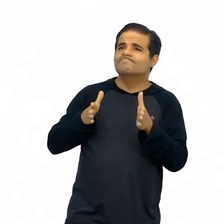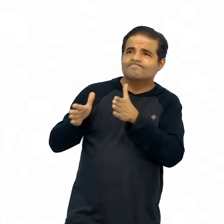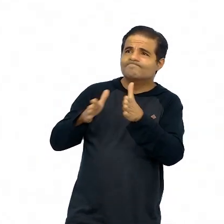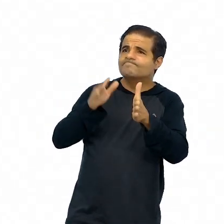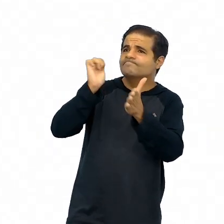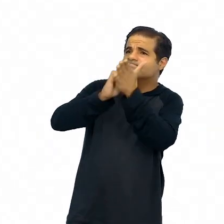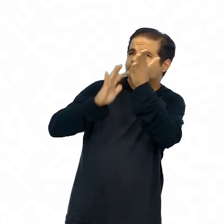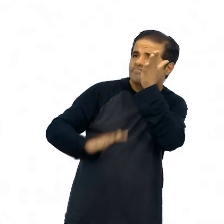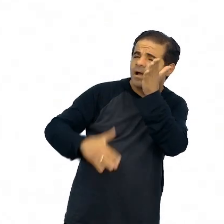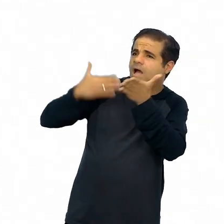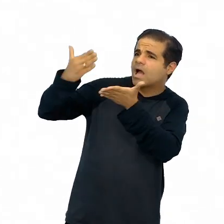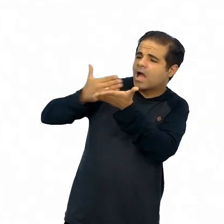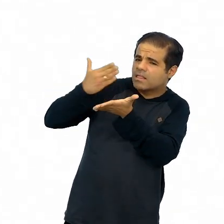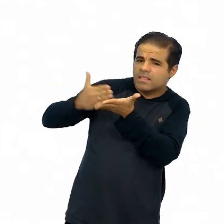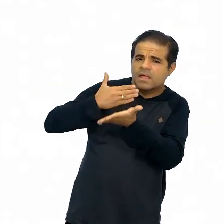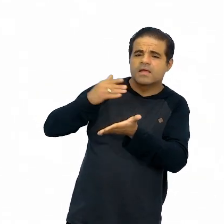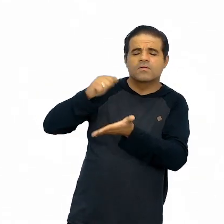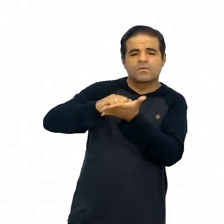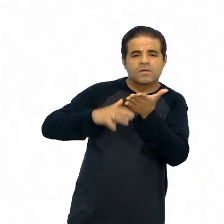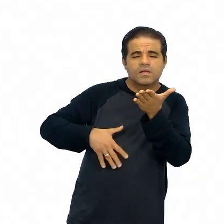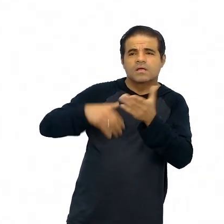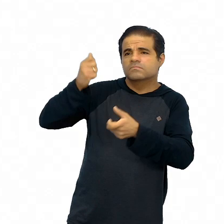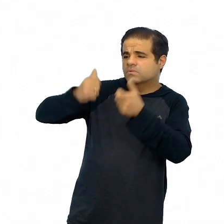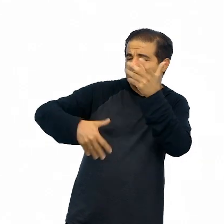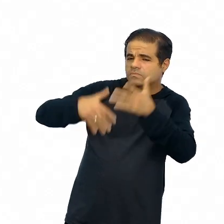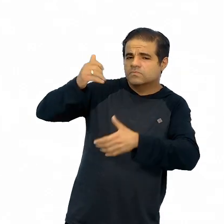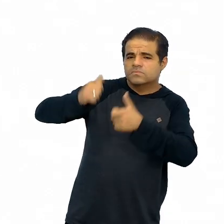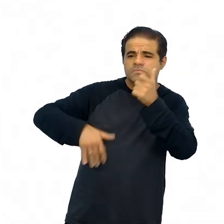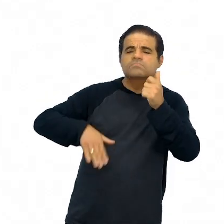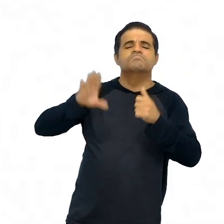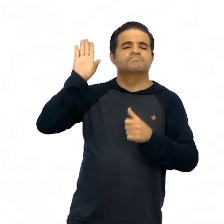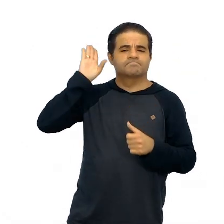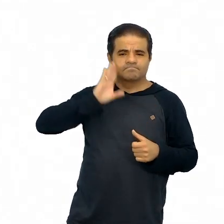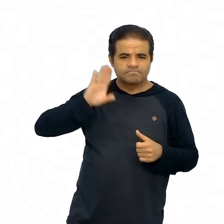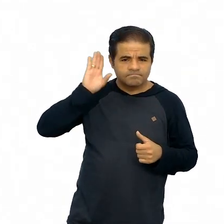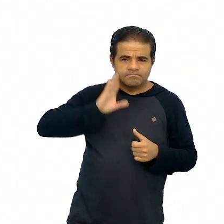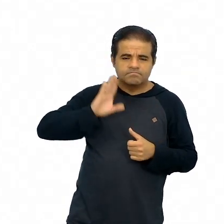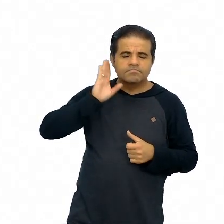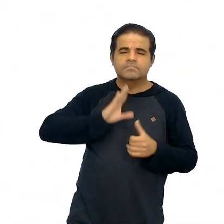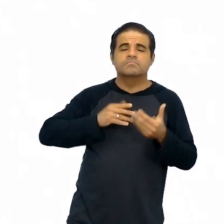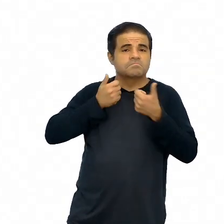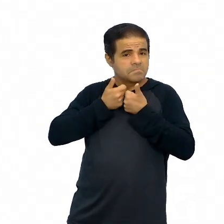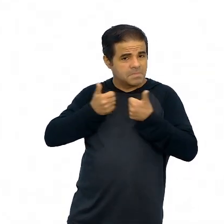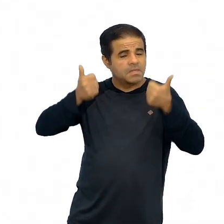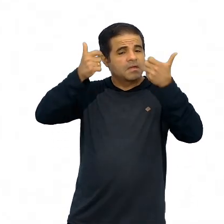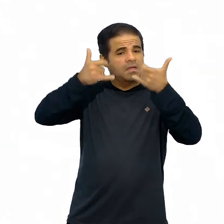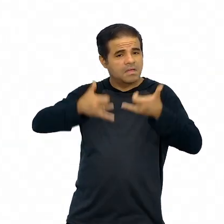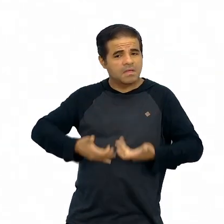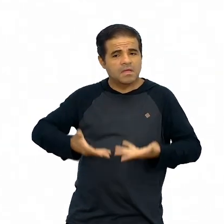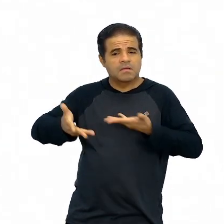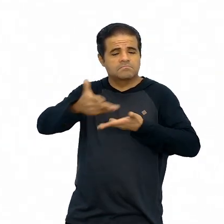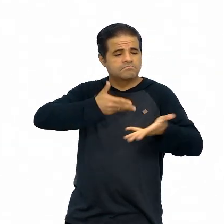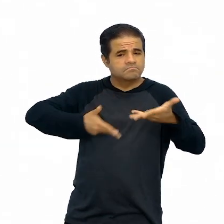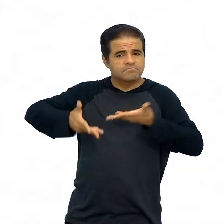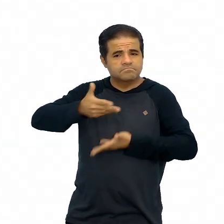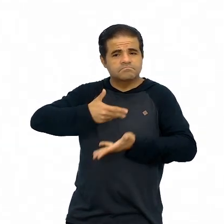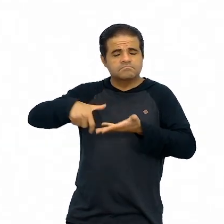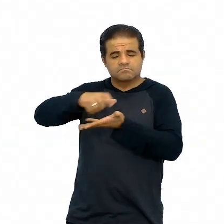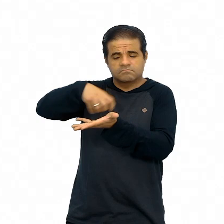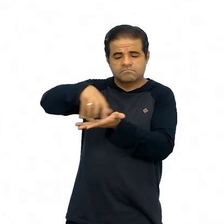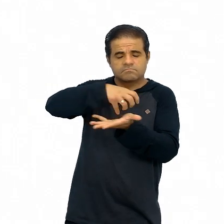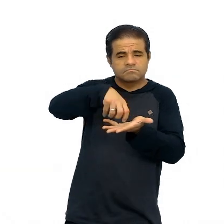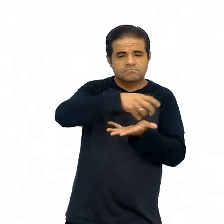do SARESP, ela traz um quebra-cabeça super legal, achei bem bacana, para relacionar as áreas